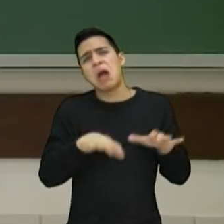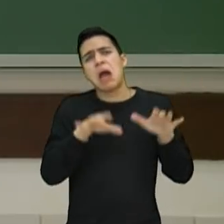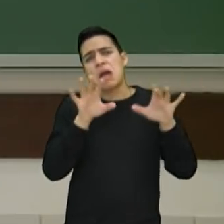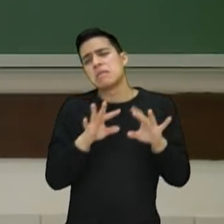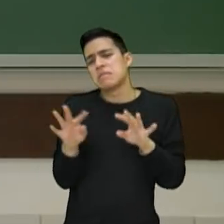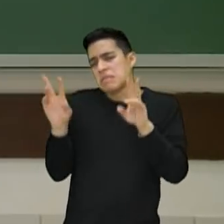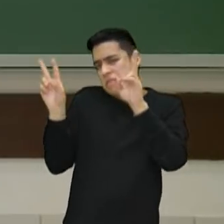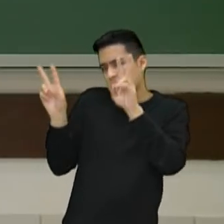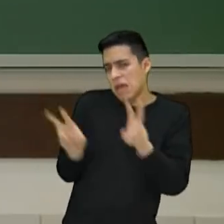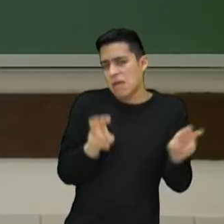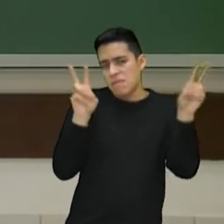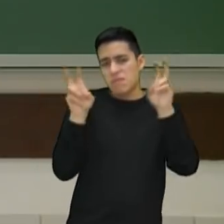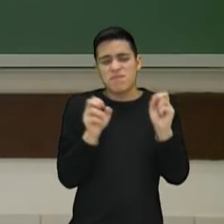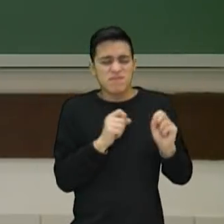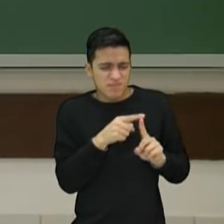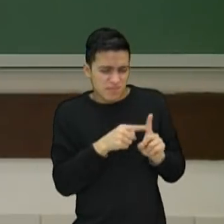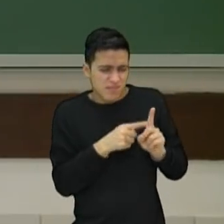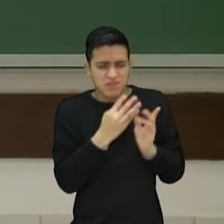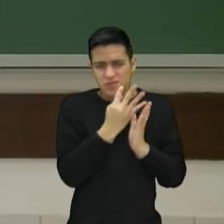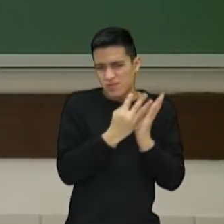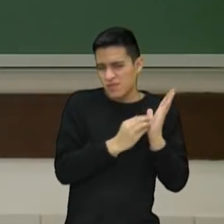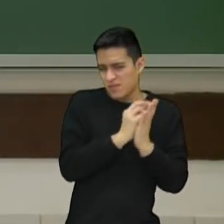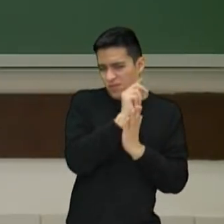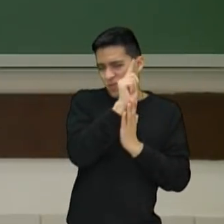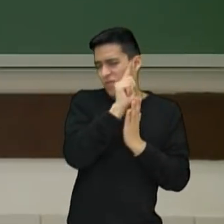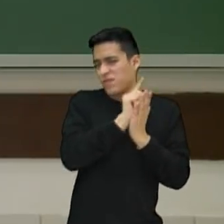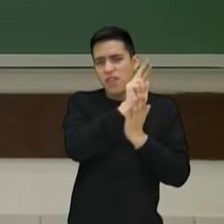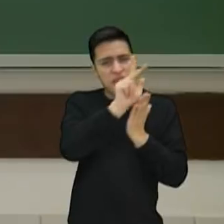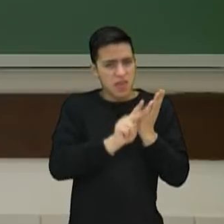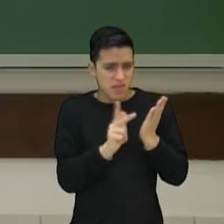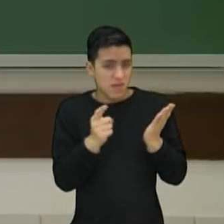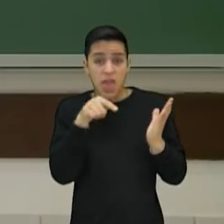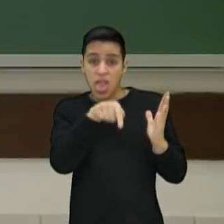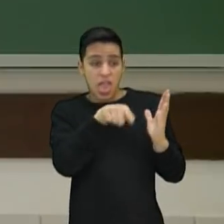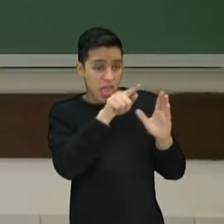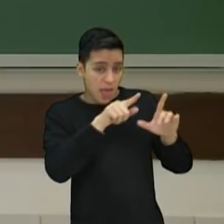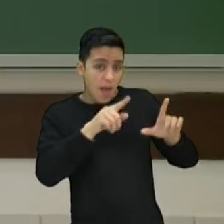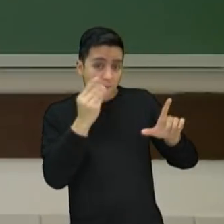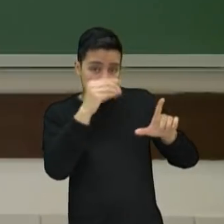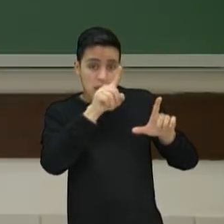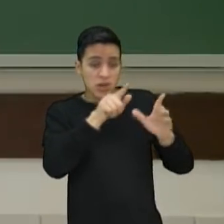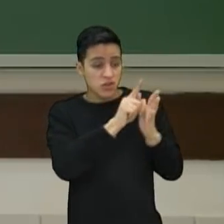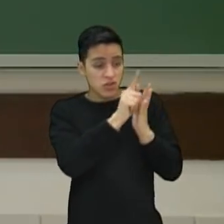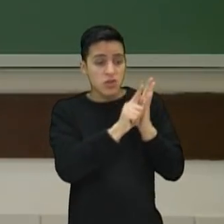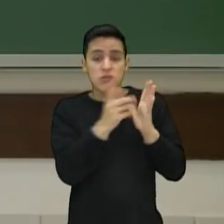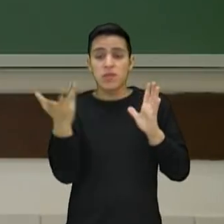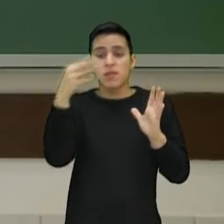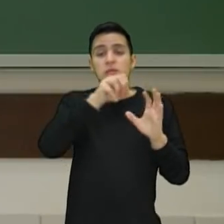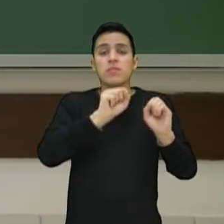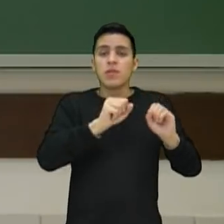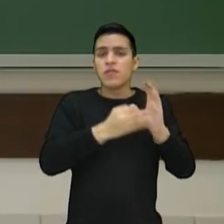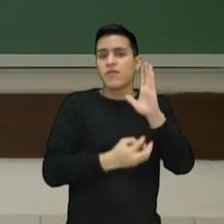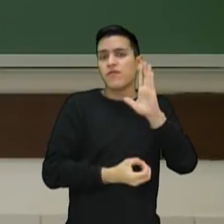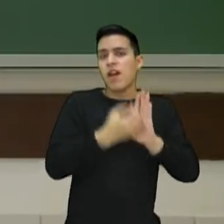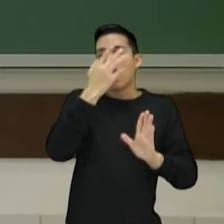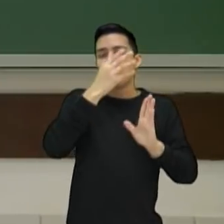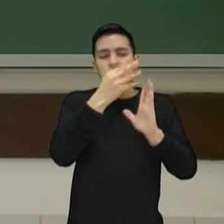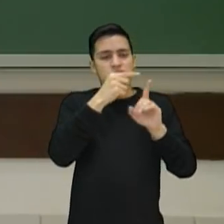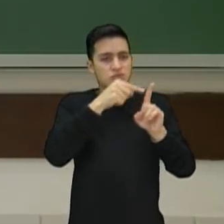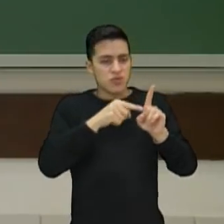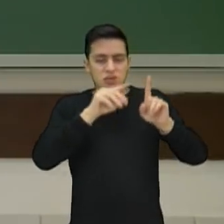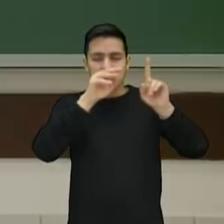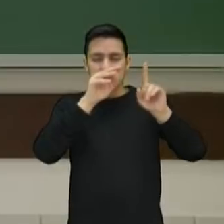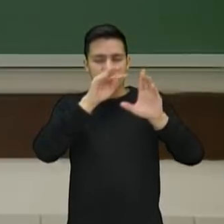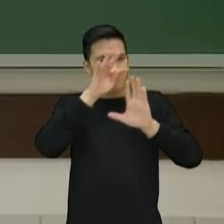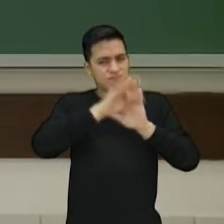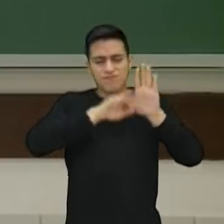ele pode abordar diversos tipos de texto, né? Um gênero que pode abordar diversos tipos de texto, certo? Lá eu posso